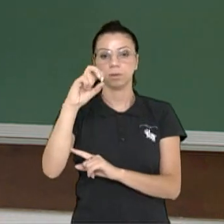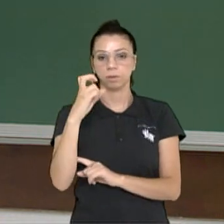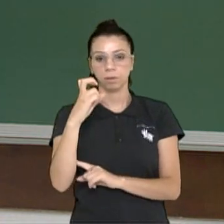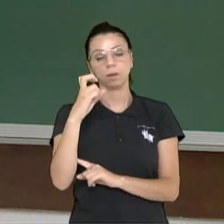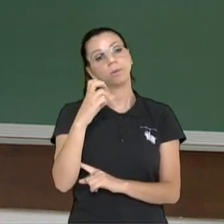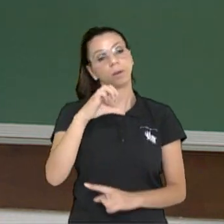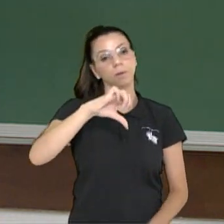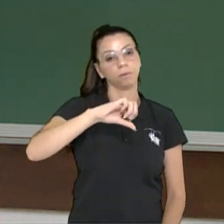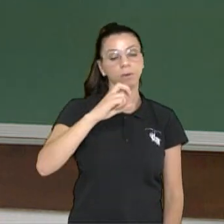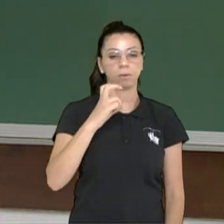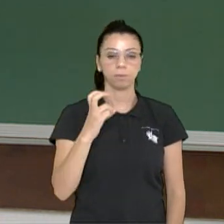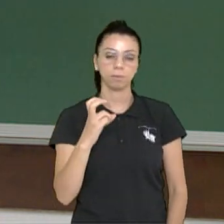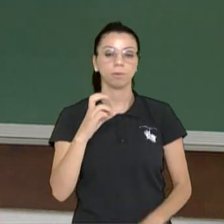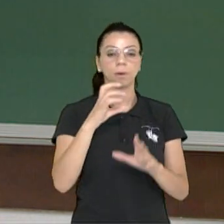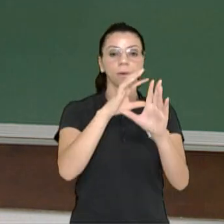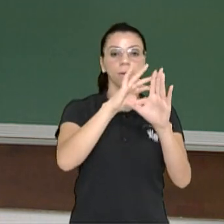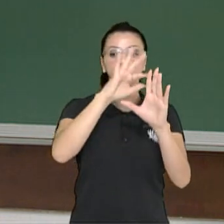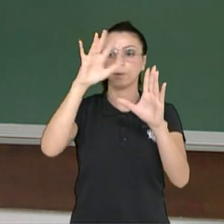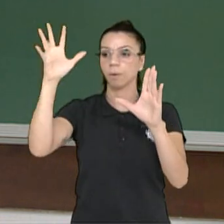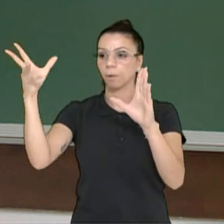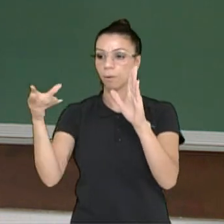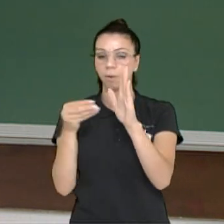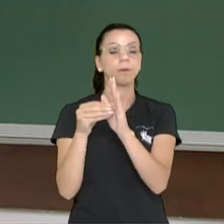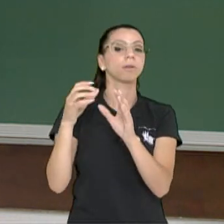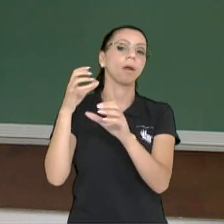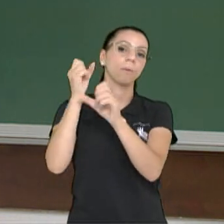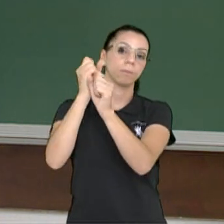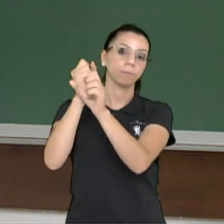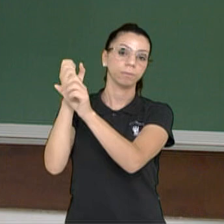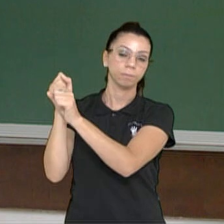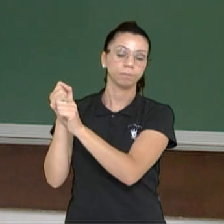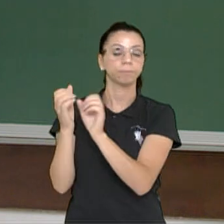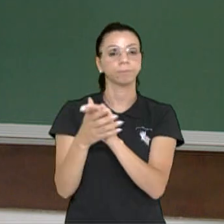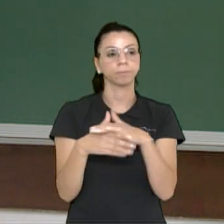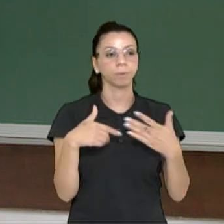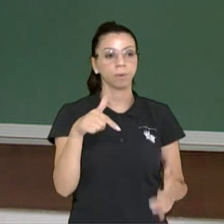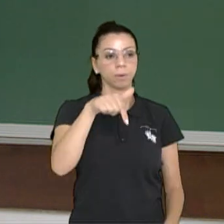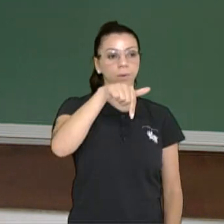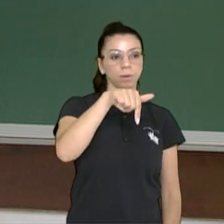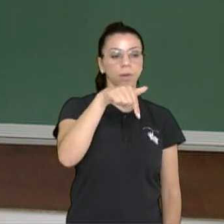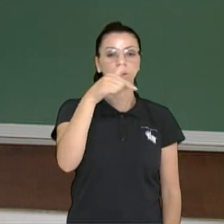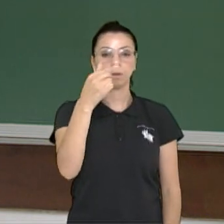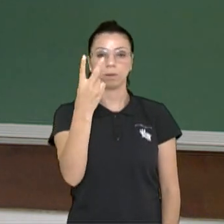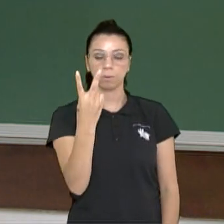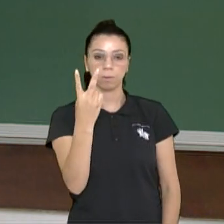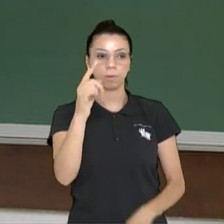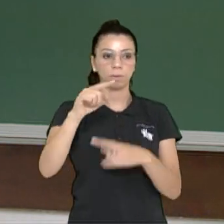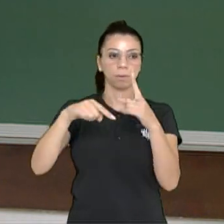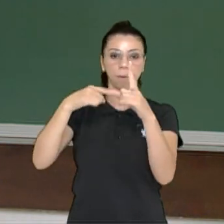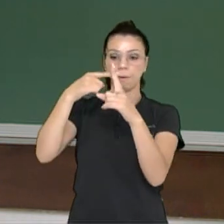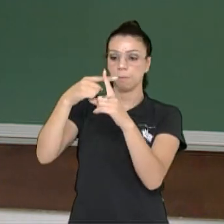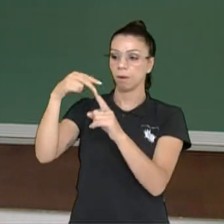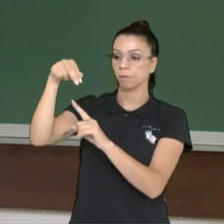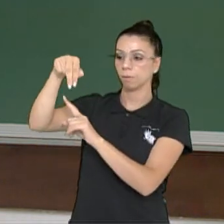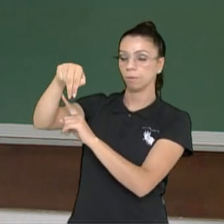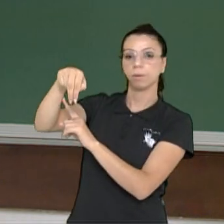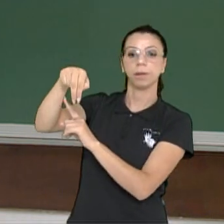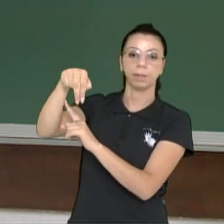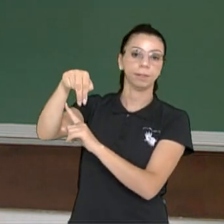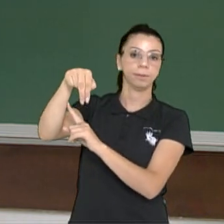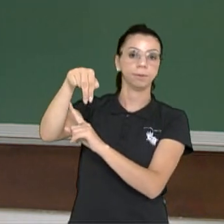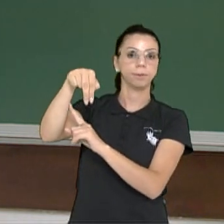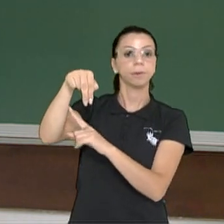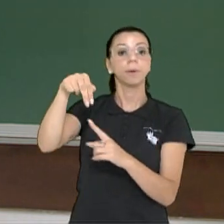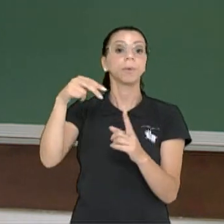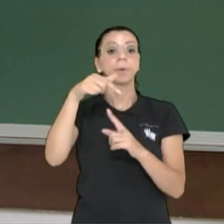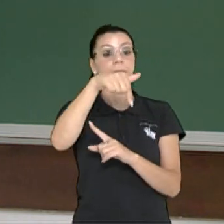igual a soma de todos os elementos, 72 mais o N. De novo ali o N está acompanhado da soma, o 72